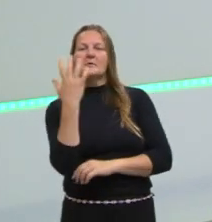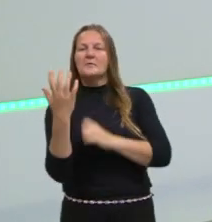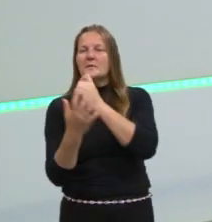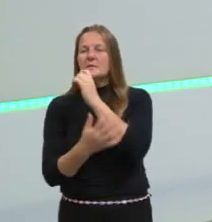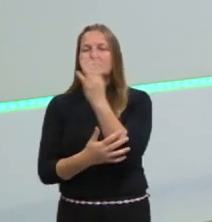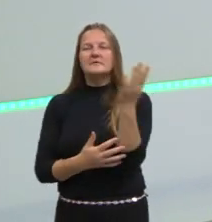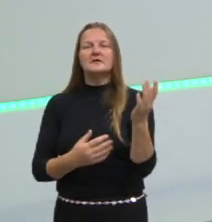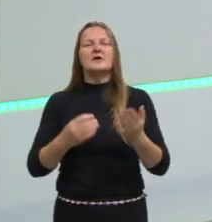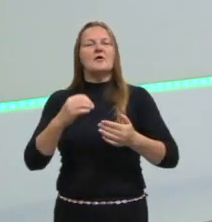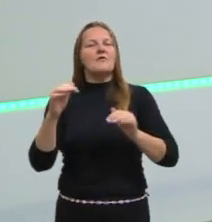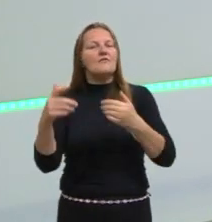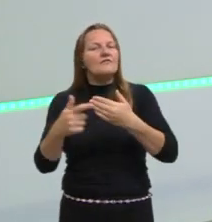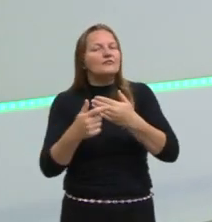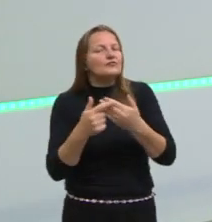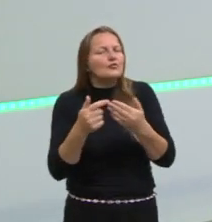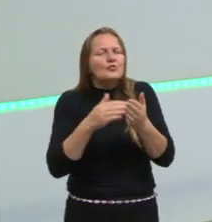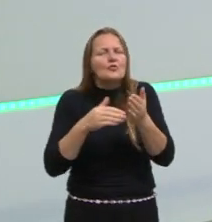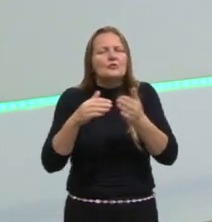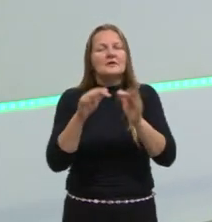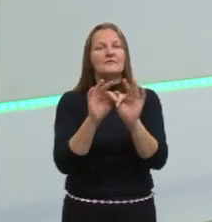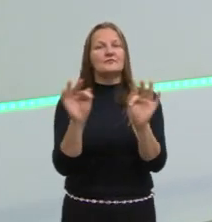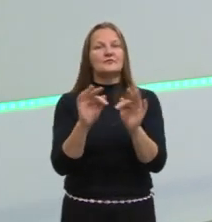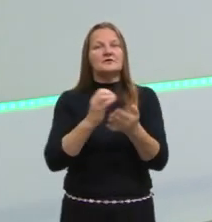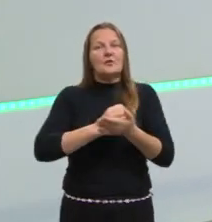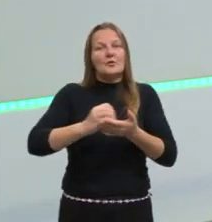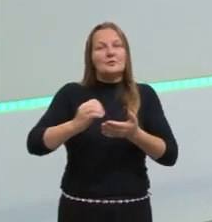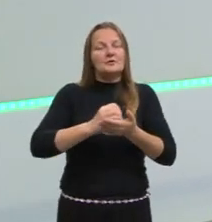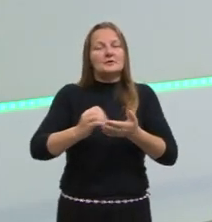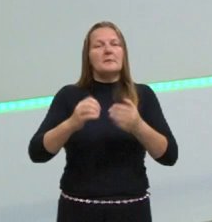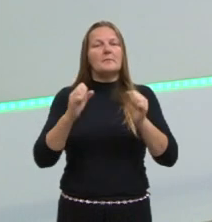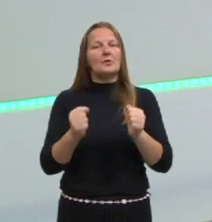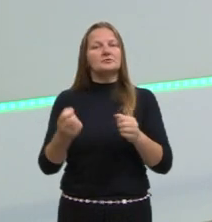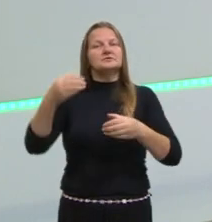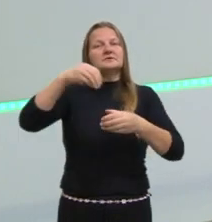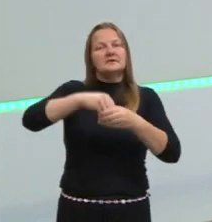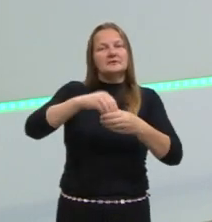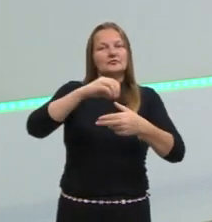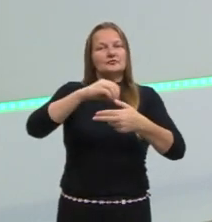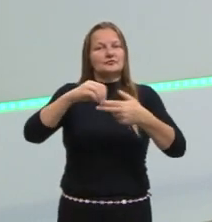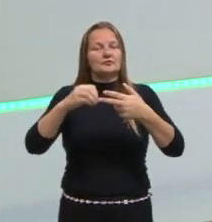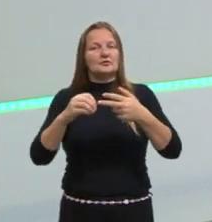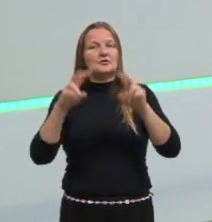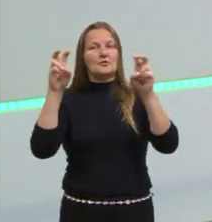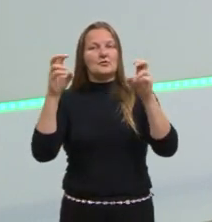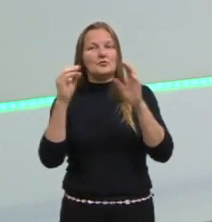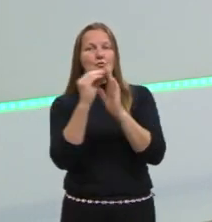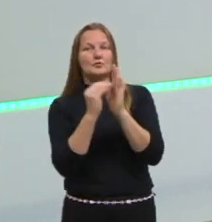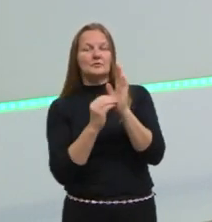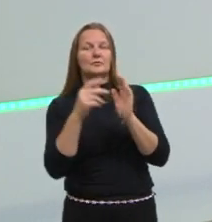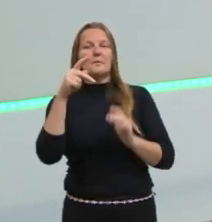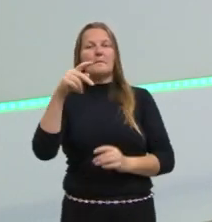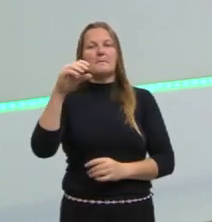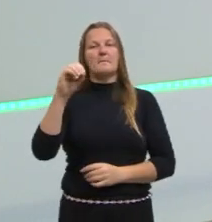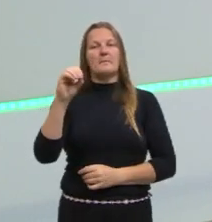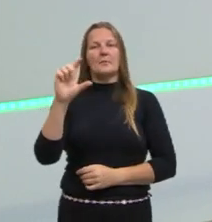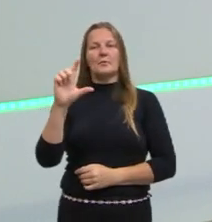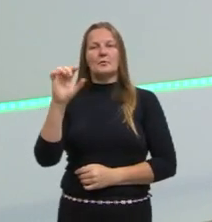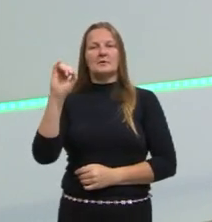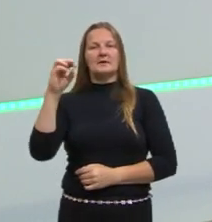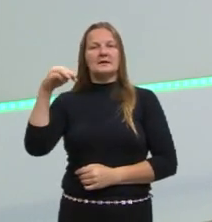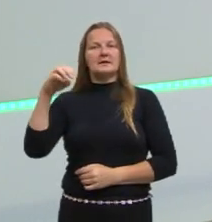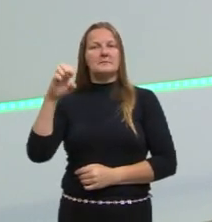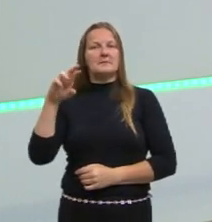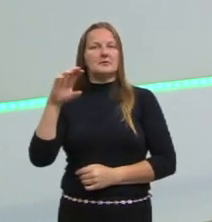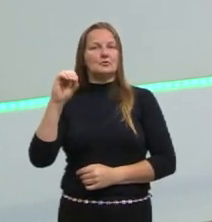funções orgânicas tem várias questões que podem abordar os polímeros então é de extrema importância conhecer um pouco